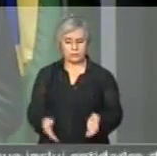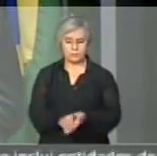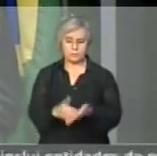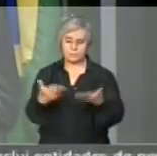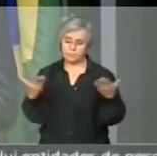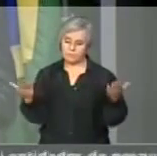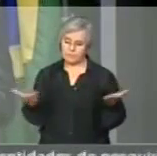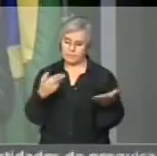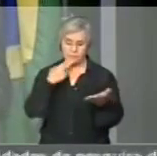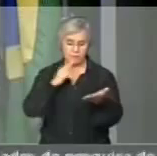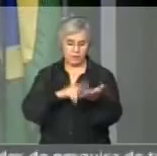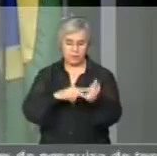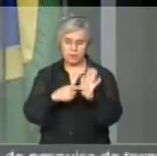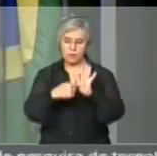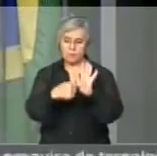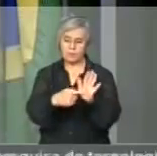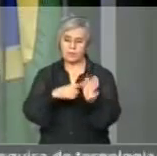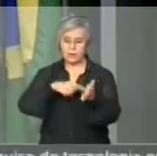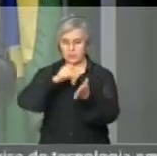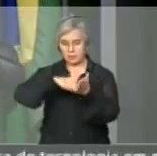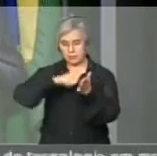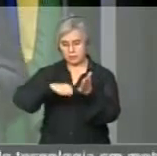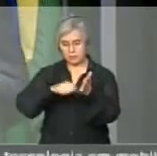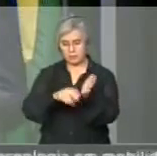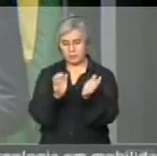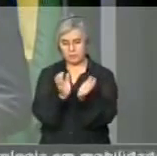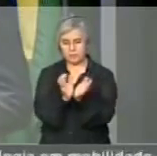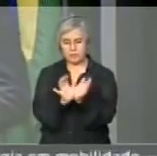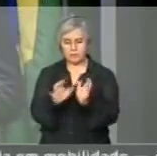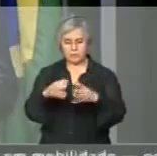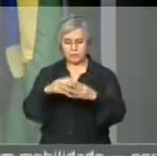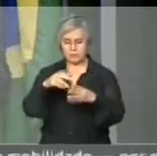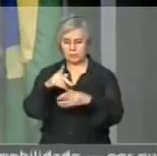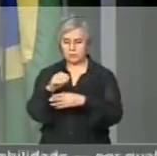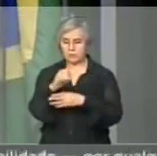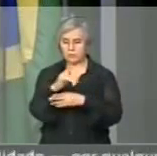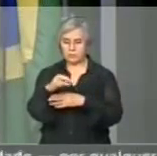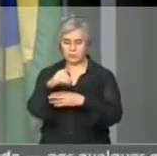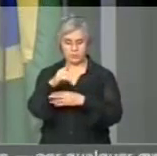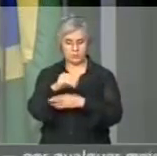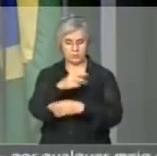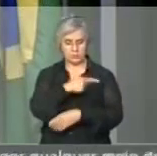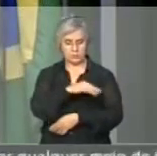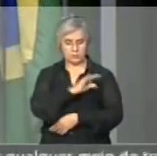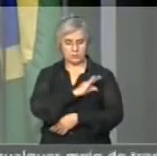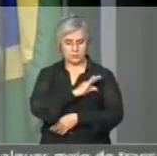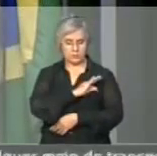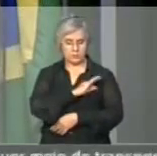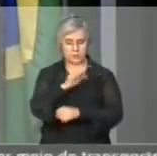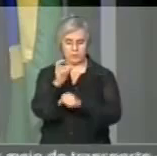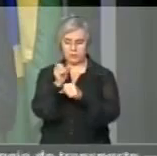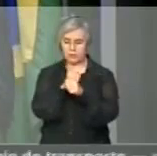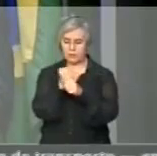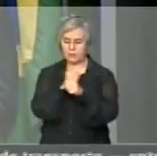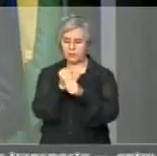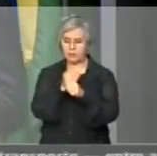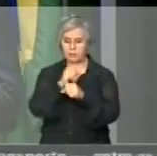é uma carta da conjuntura assinada pelo Partido dos Trabalhadores no ano de